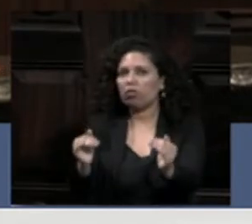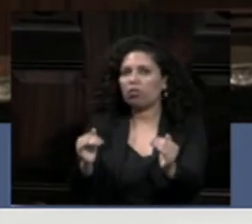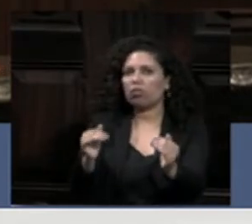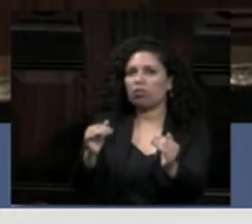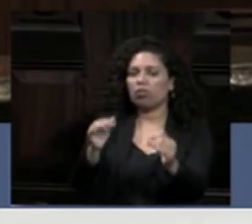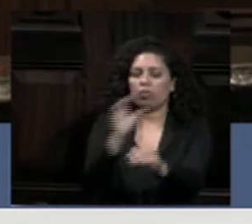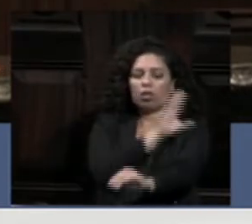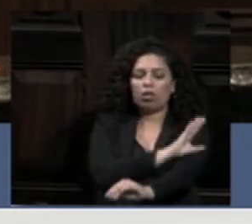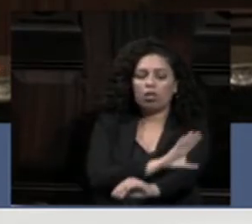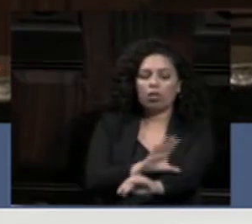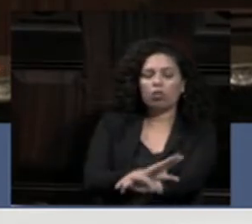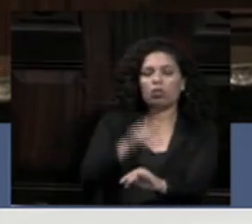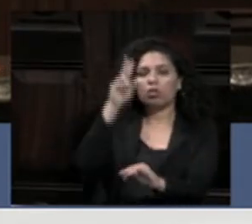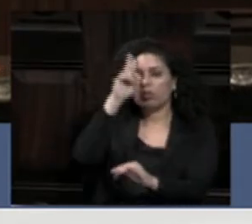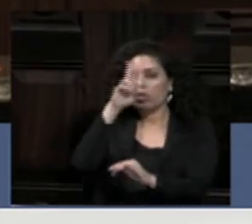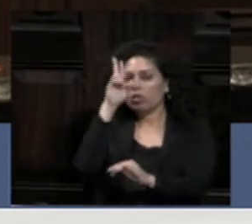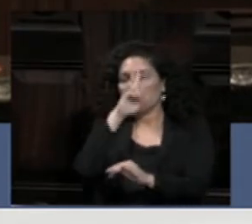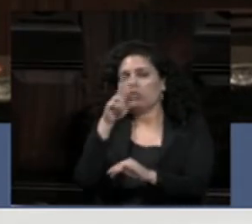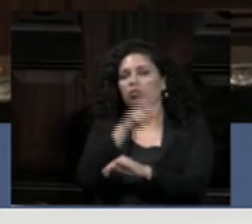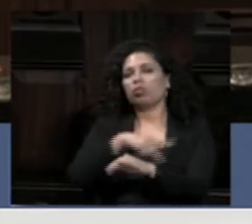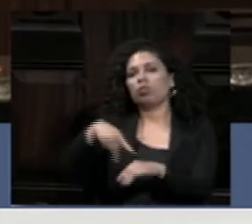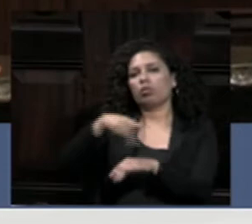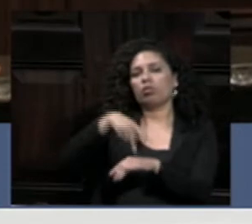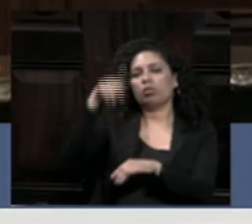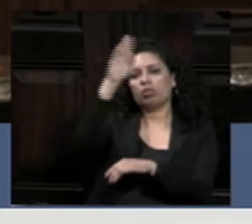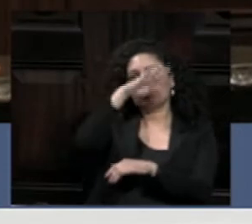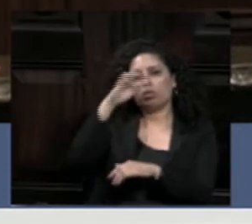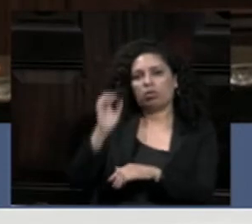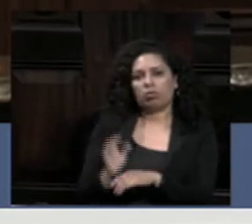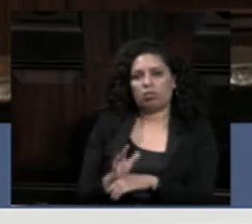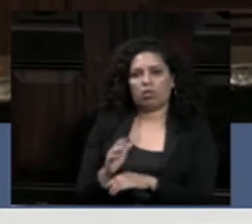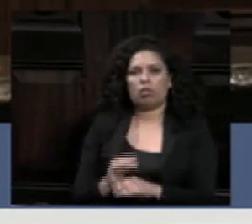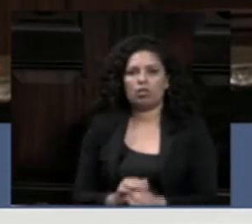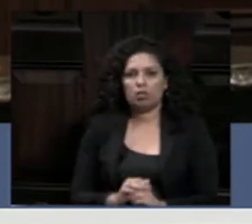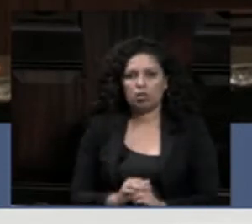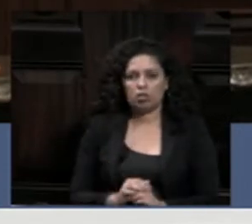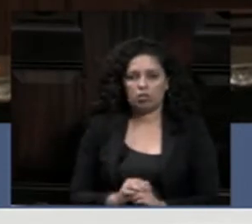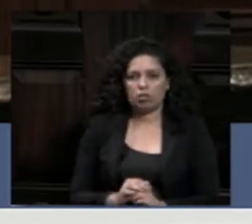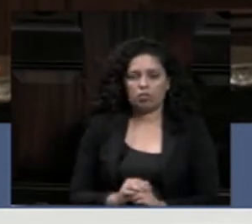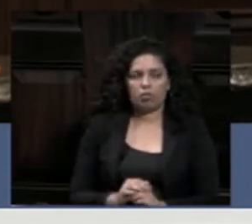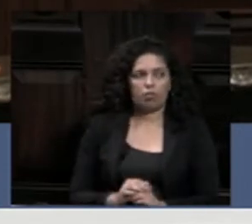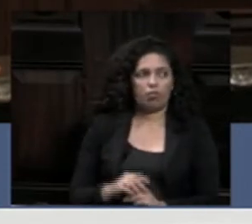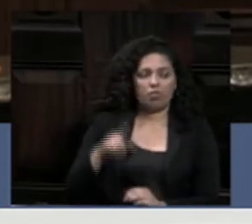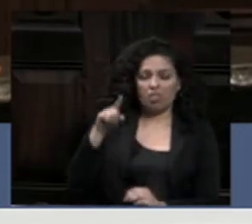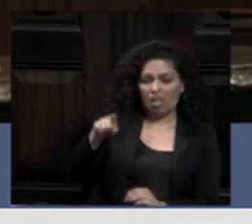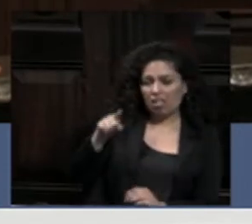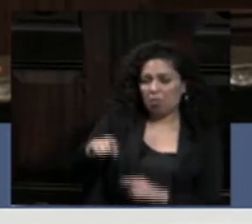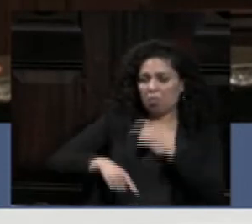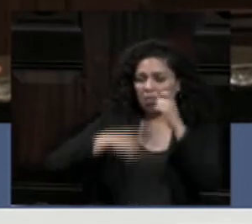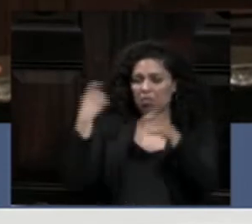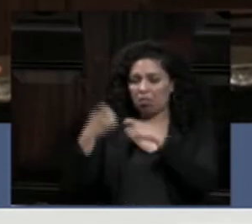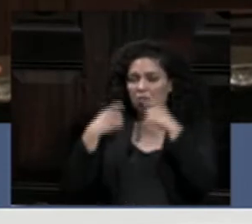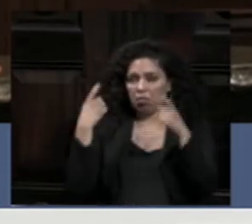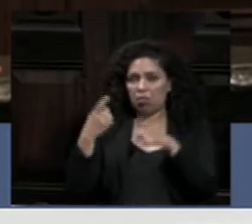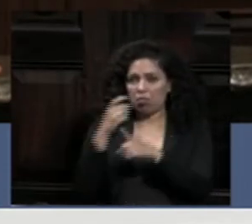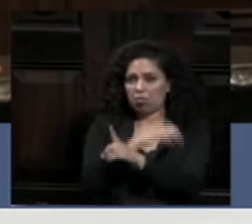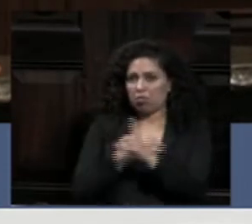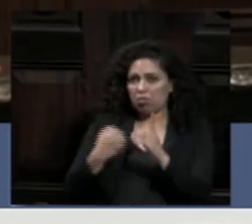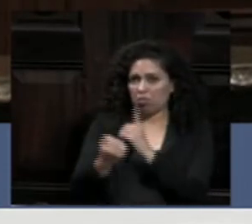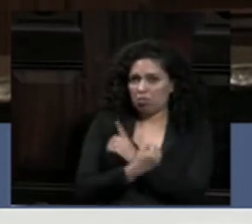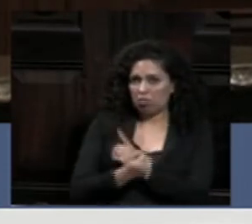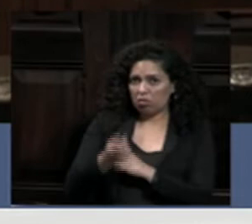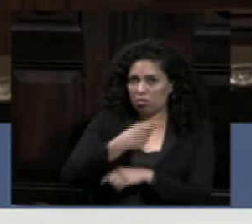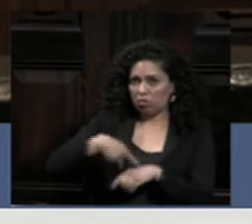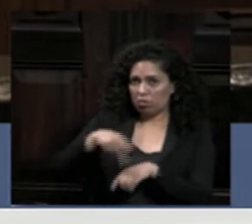Não acredito que o governo Temer tenha qualquer consideração com os brasileiros.